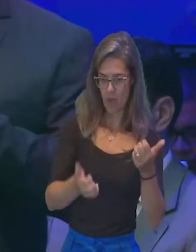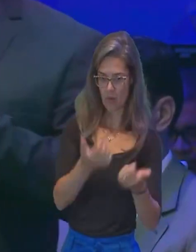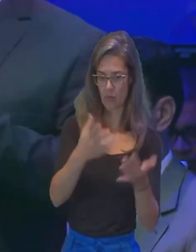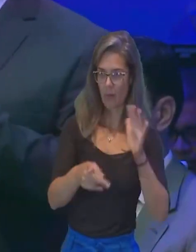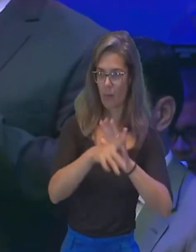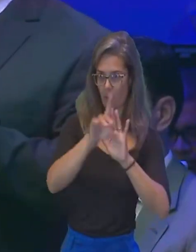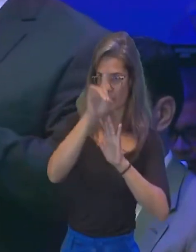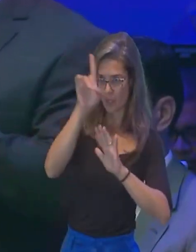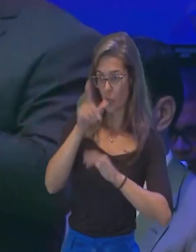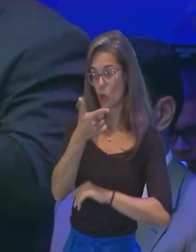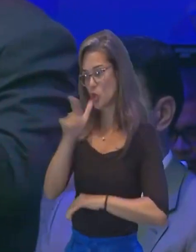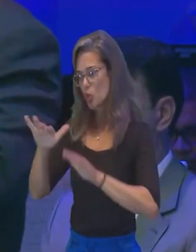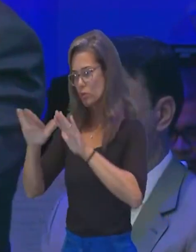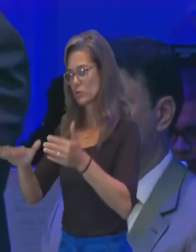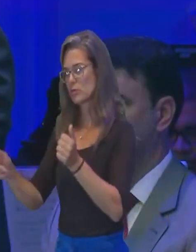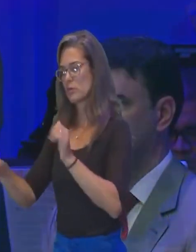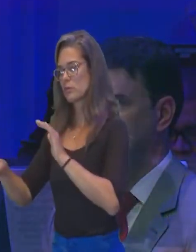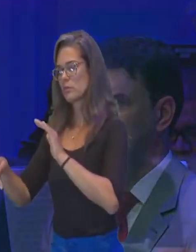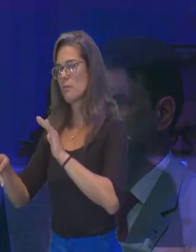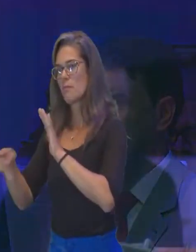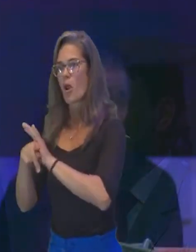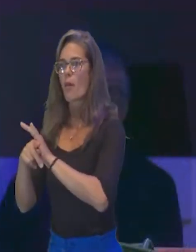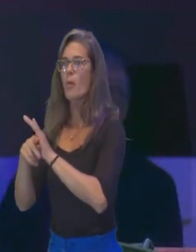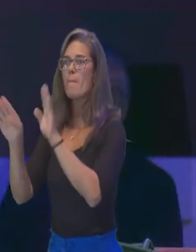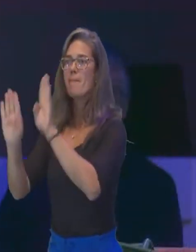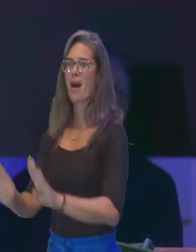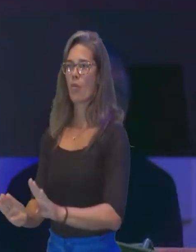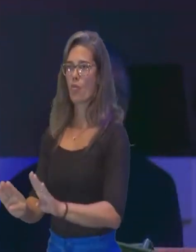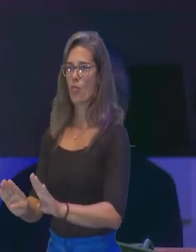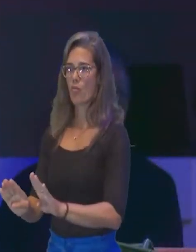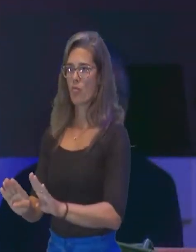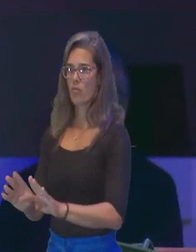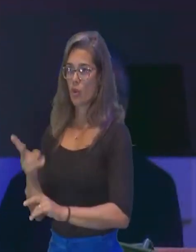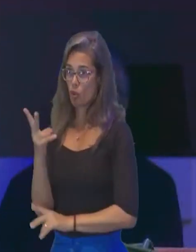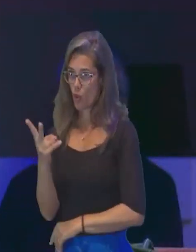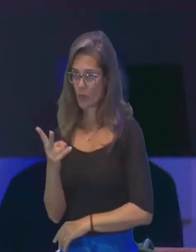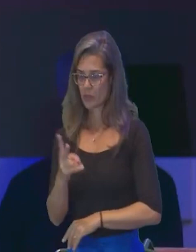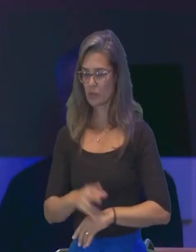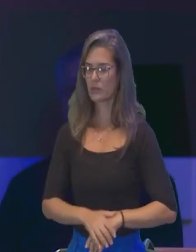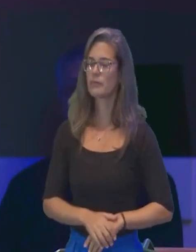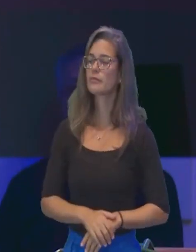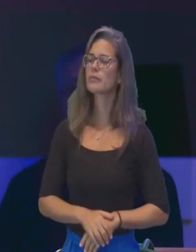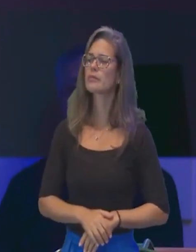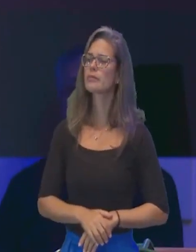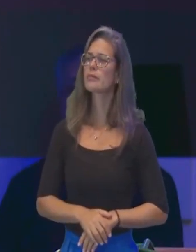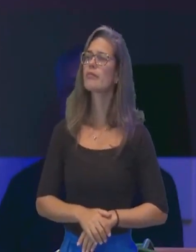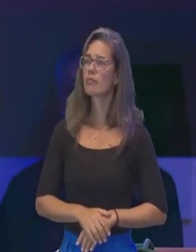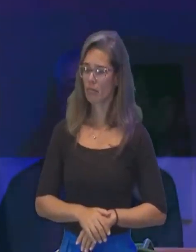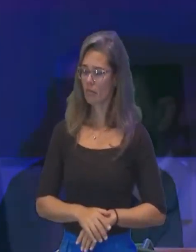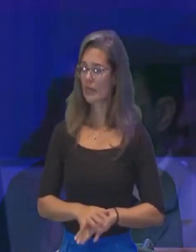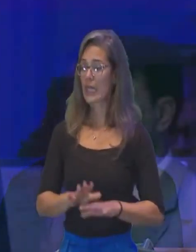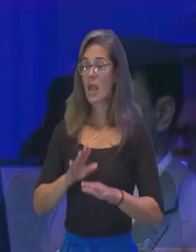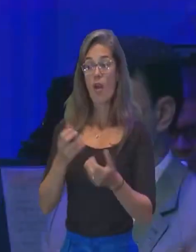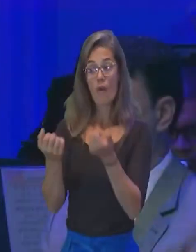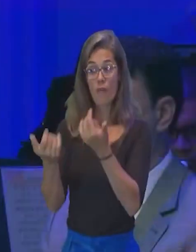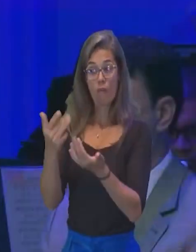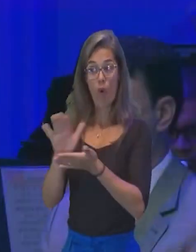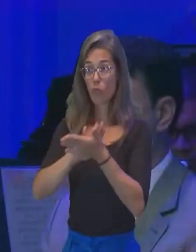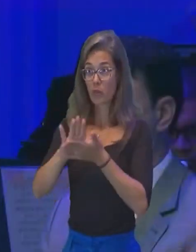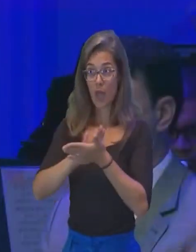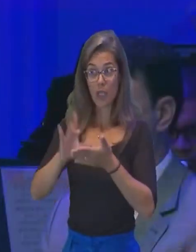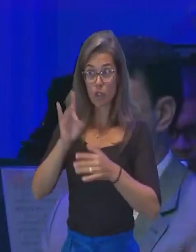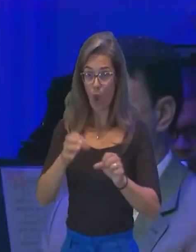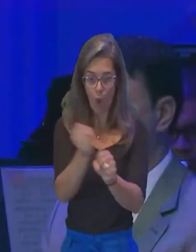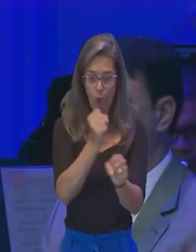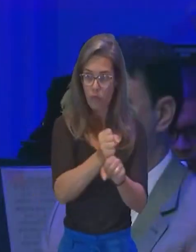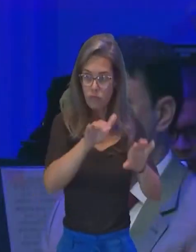no altar, este será então o Deus verdadeiro e a ele nós passaremos a adorar. E o rei disse assim: é boa esta palavra, vamos fazer